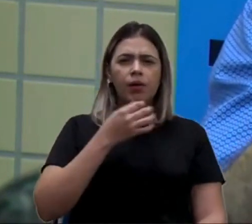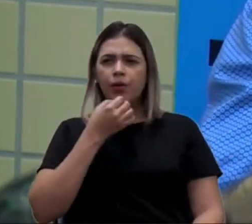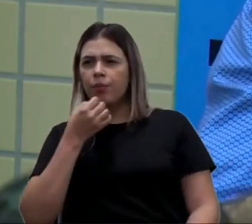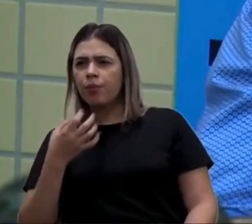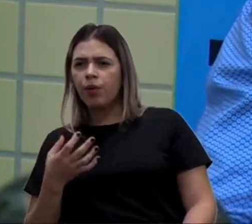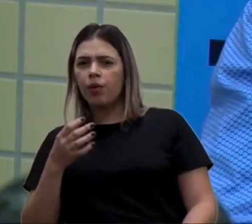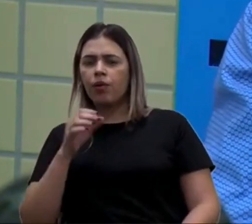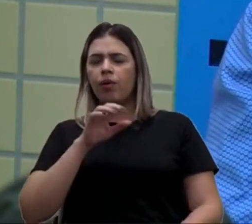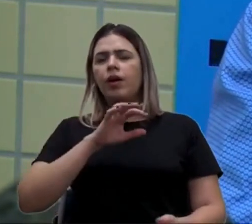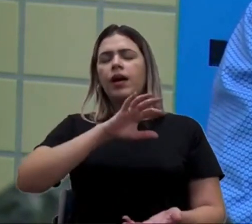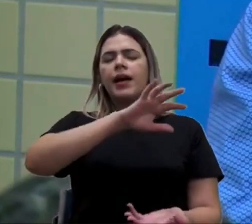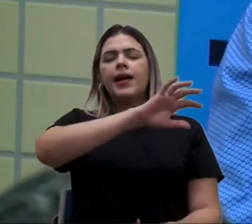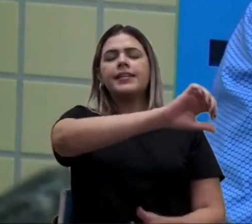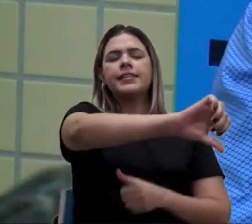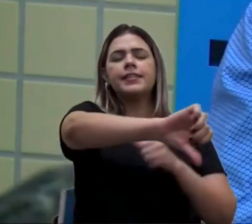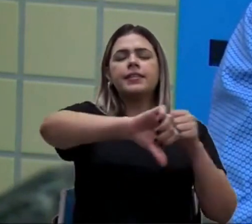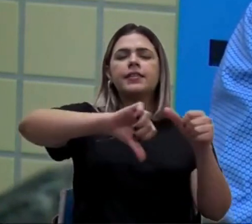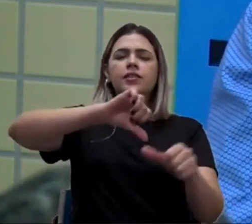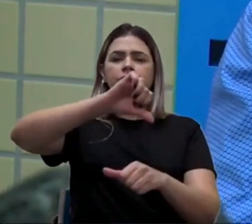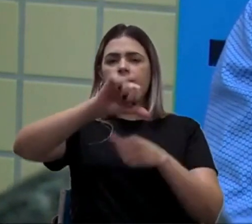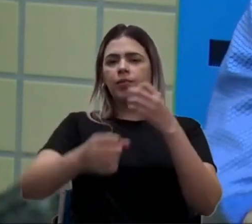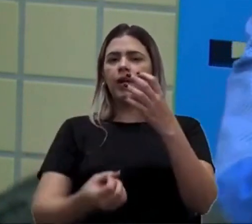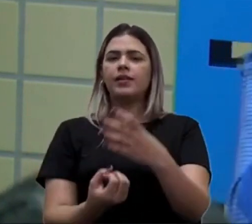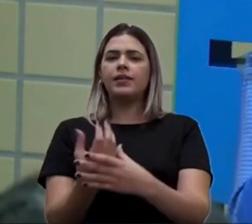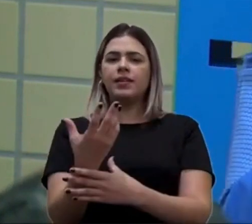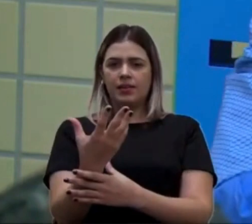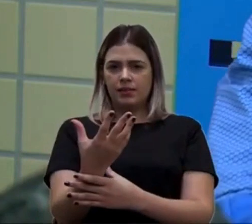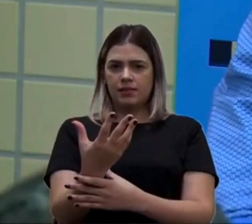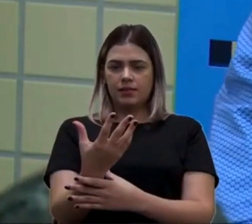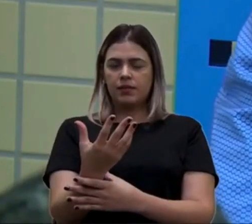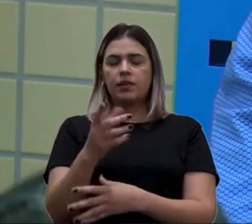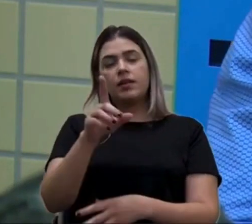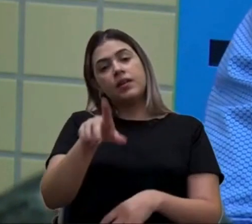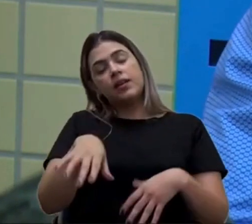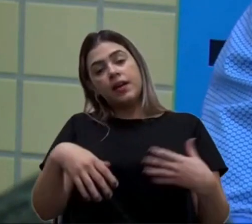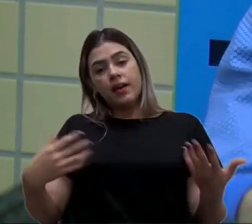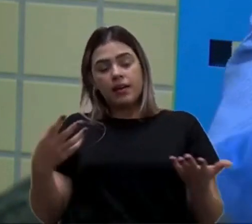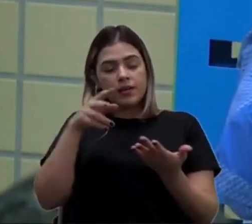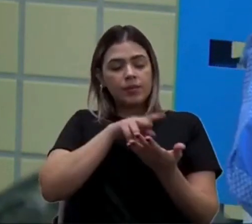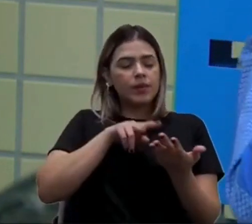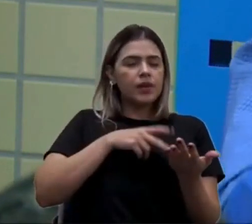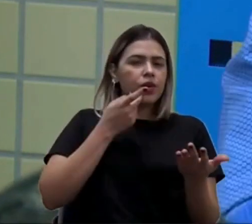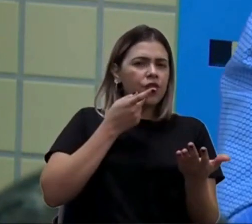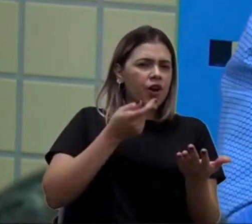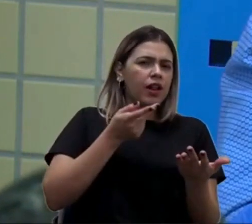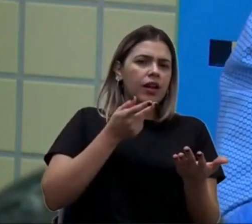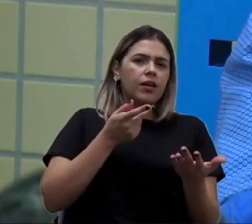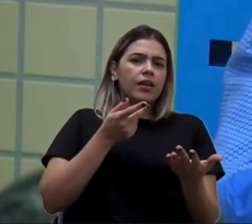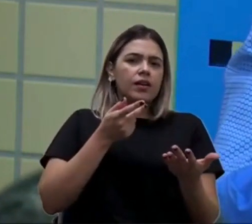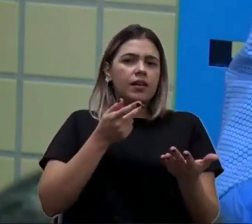se transformado em criação E aí esse Meu leitor diz felizmente